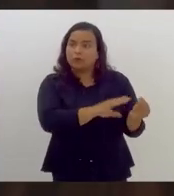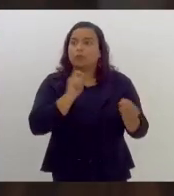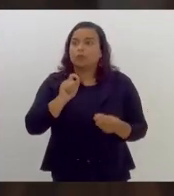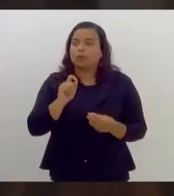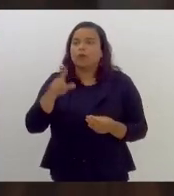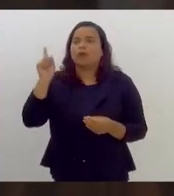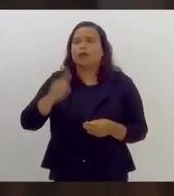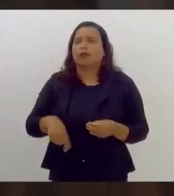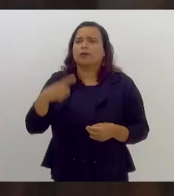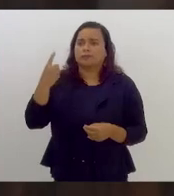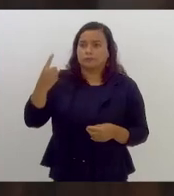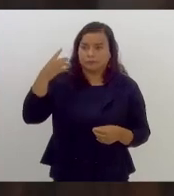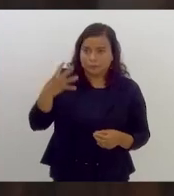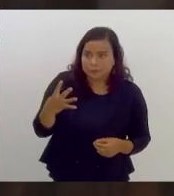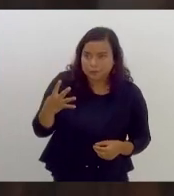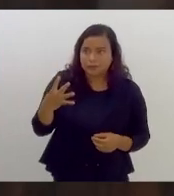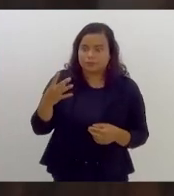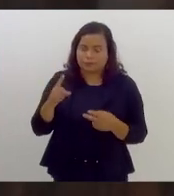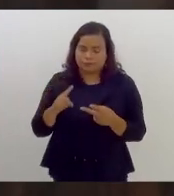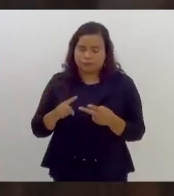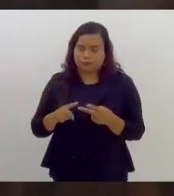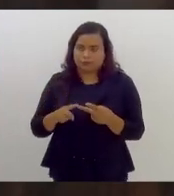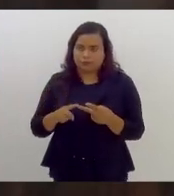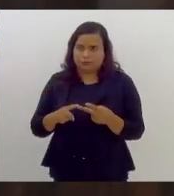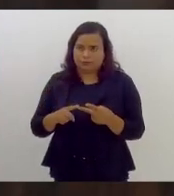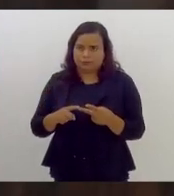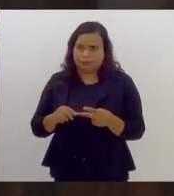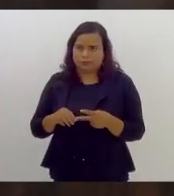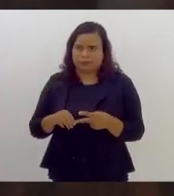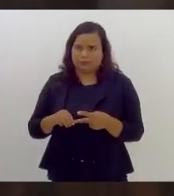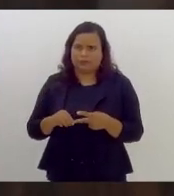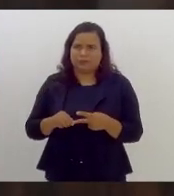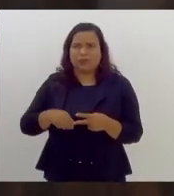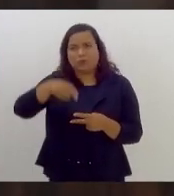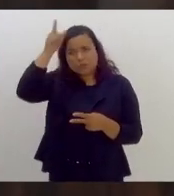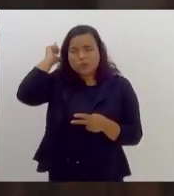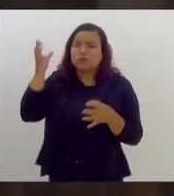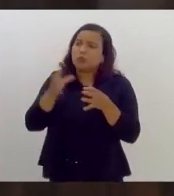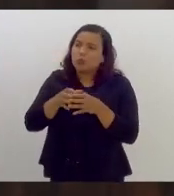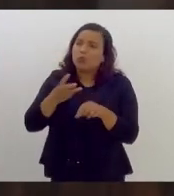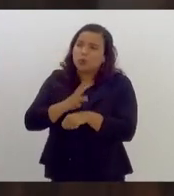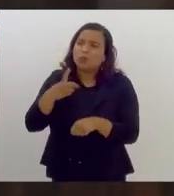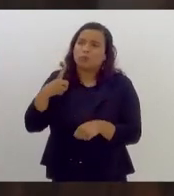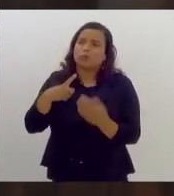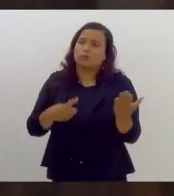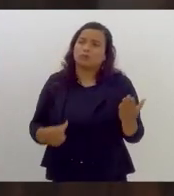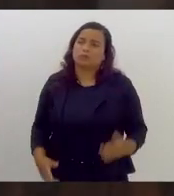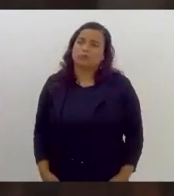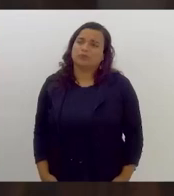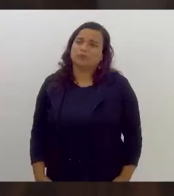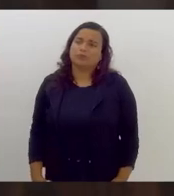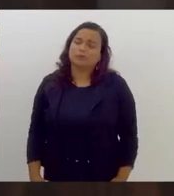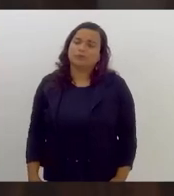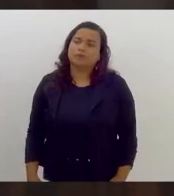são 14º da pauta. Luiz, tá no grupo, eu passei para o grupo.